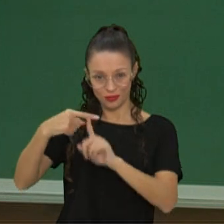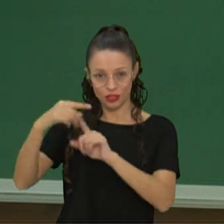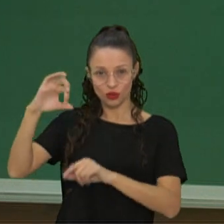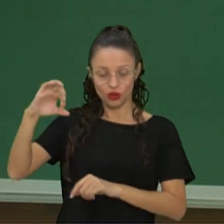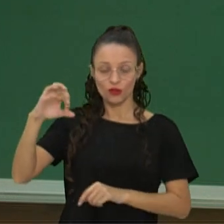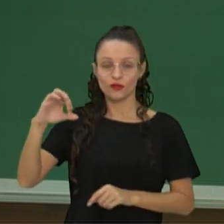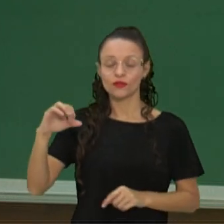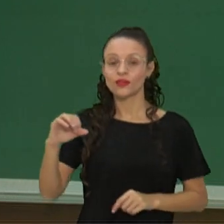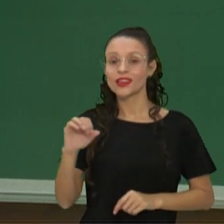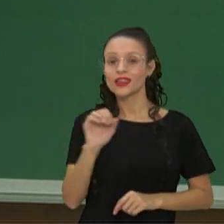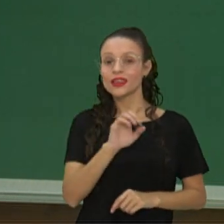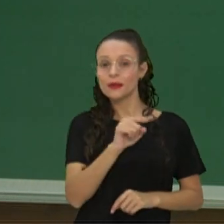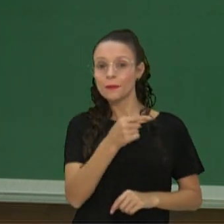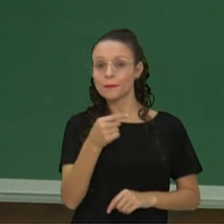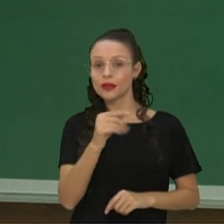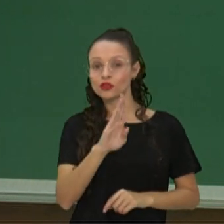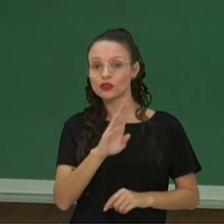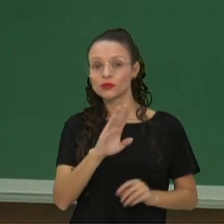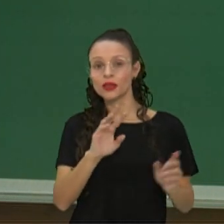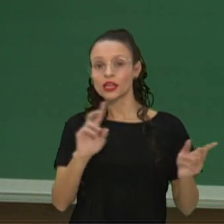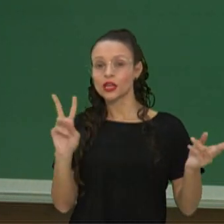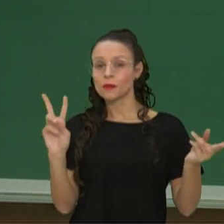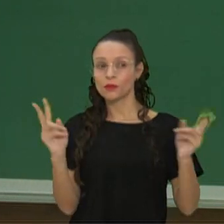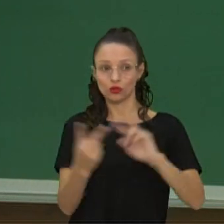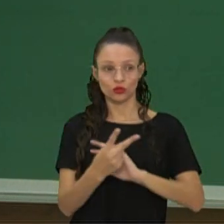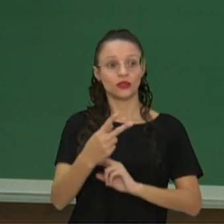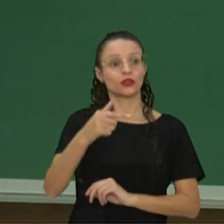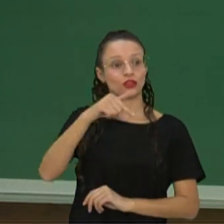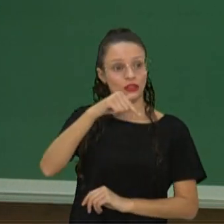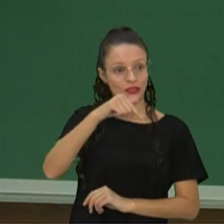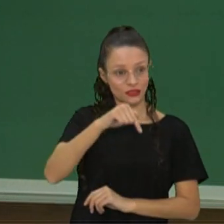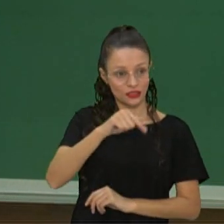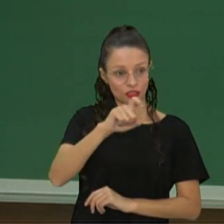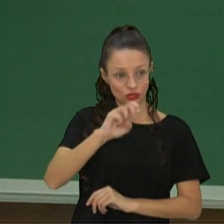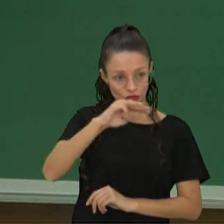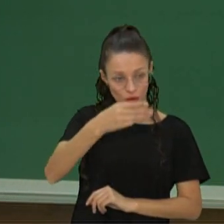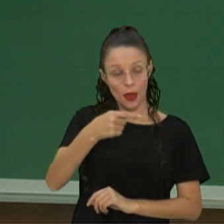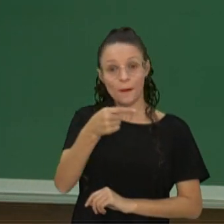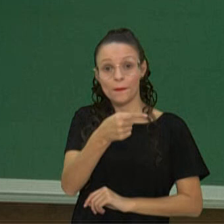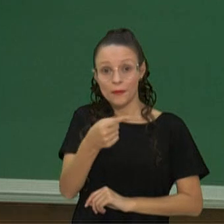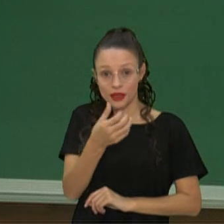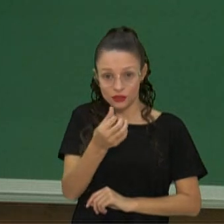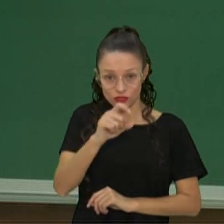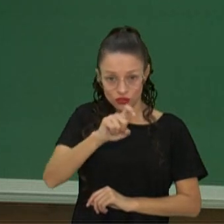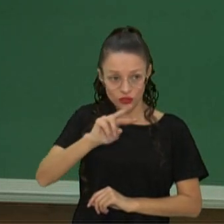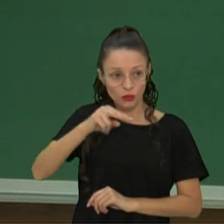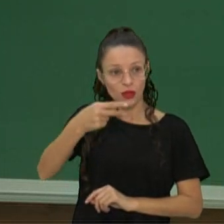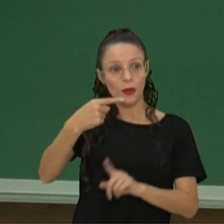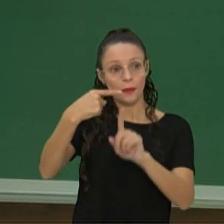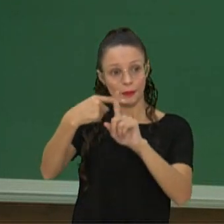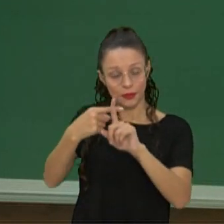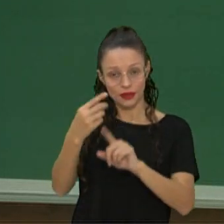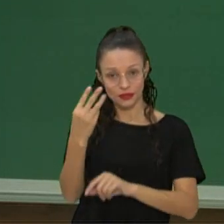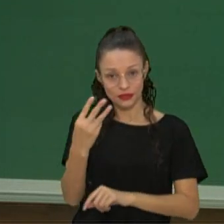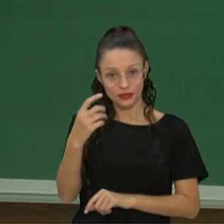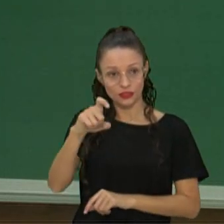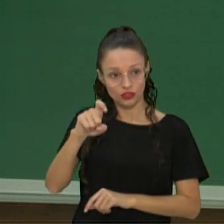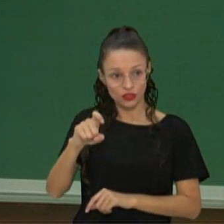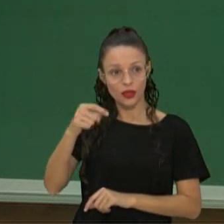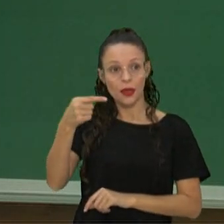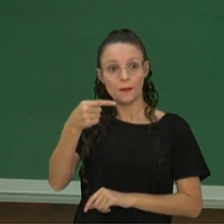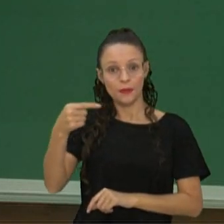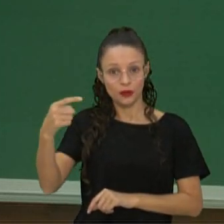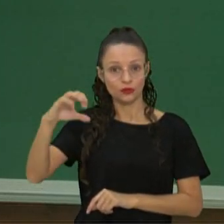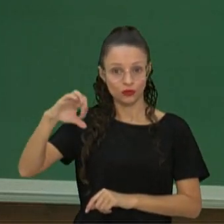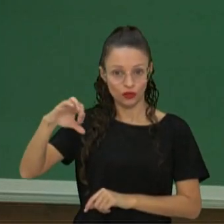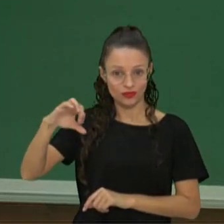vai trocar todos os sinais. Então, ele ficaria 7x ao cubo menos 6x ao quadrado mais 3x menos